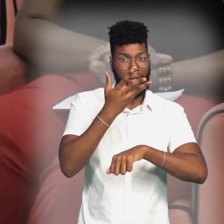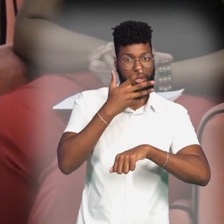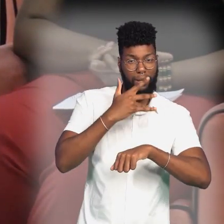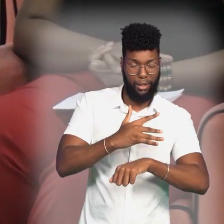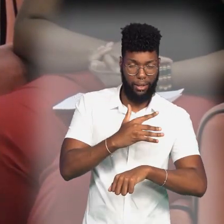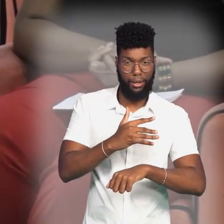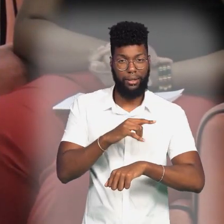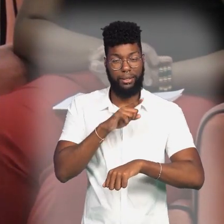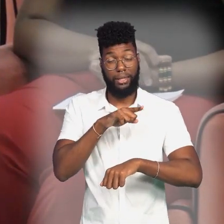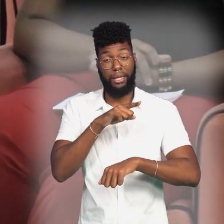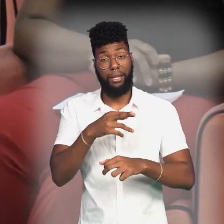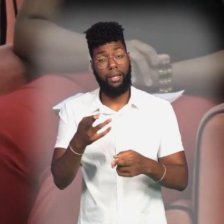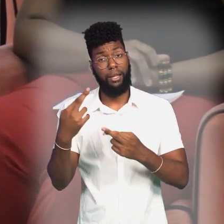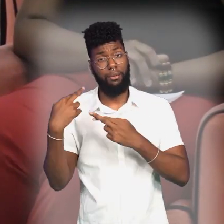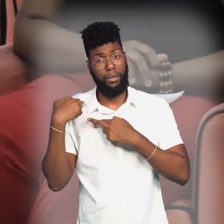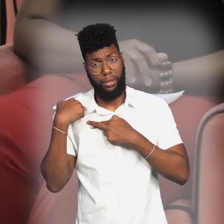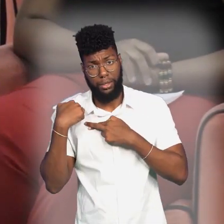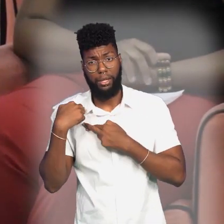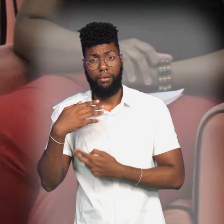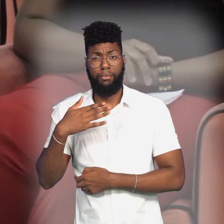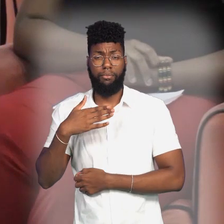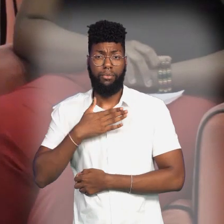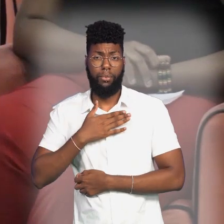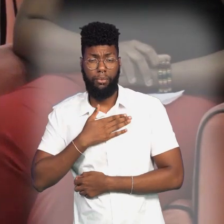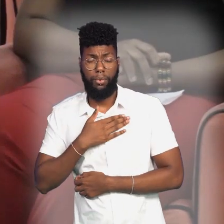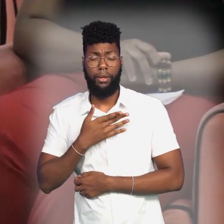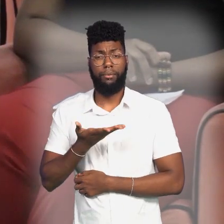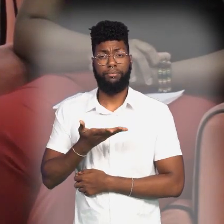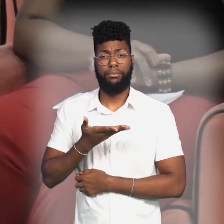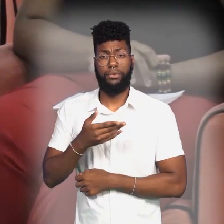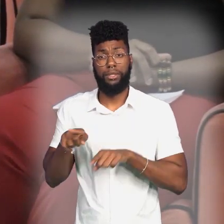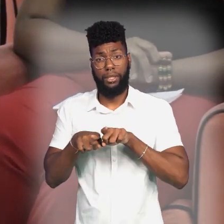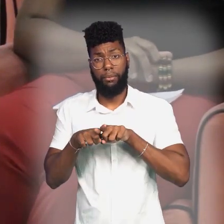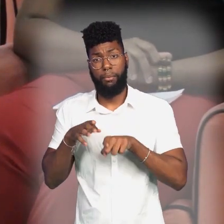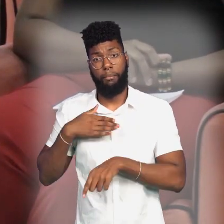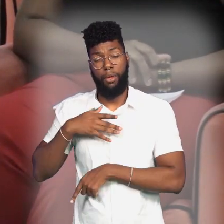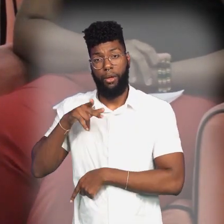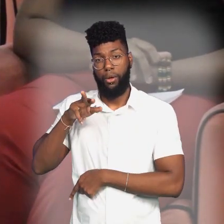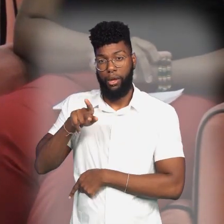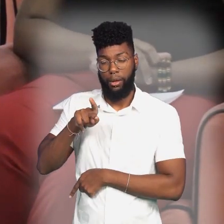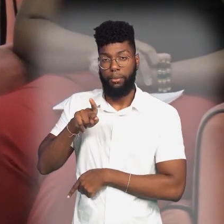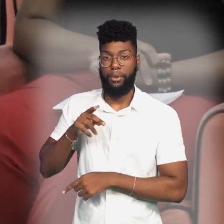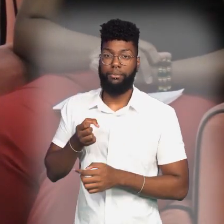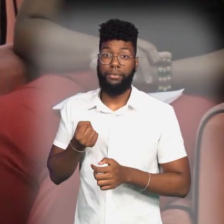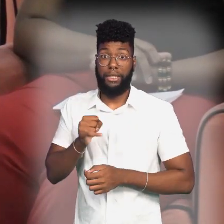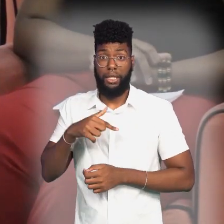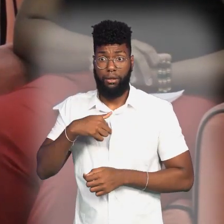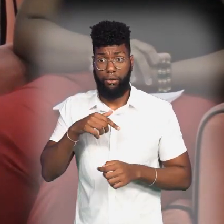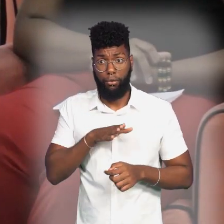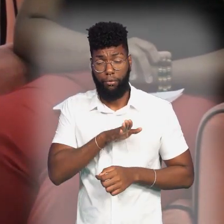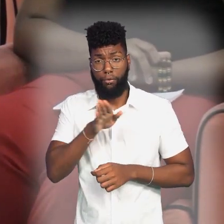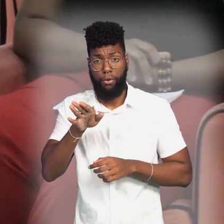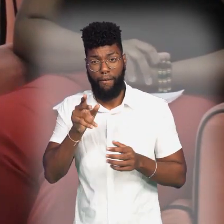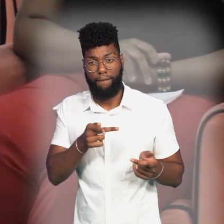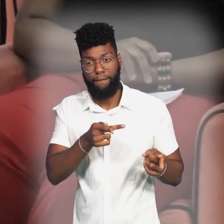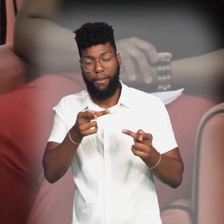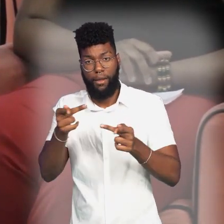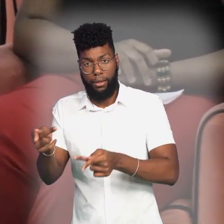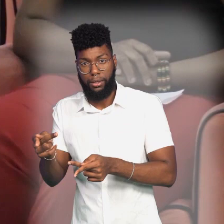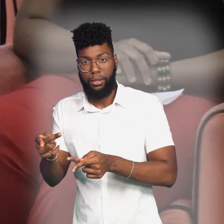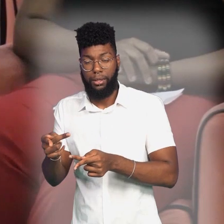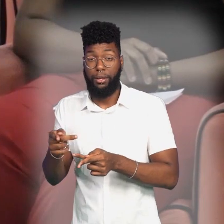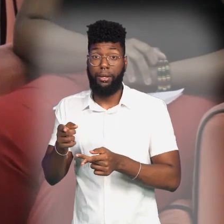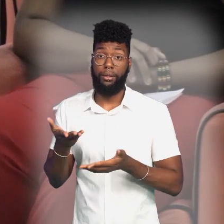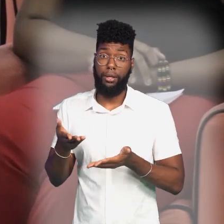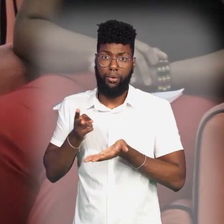Meu irmão só via ele quando ele vai na minha casa ou quando ele ia na casa dele visitar. Até ele casar, criar família,